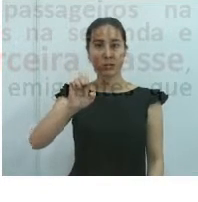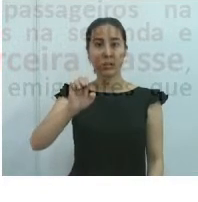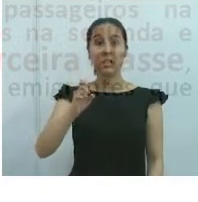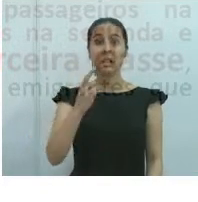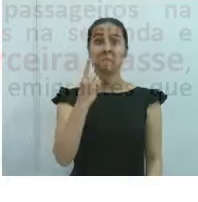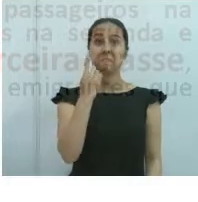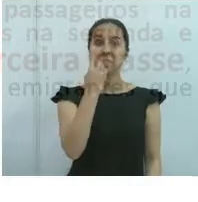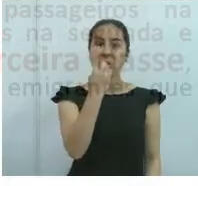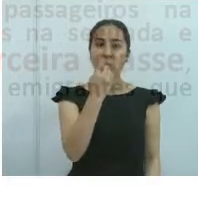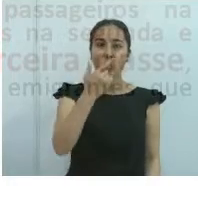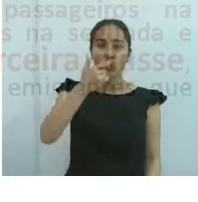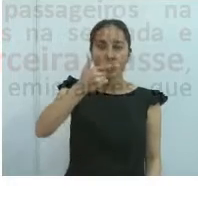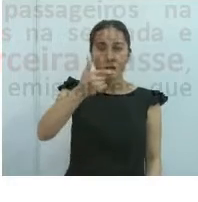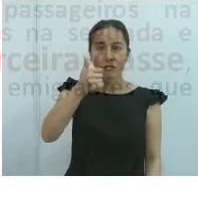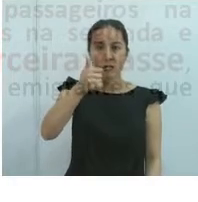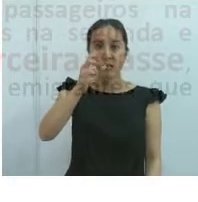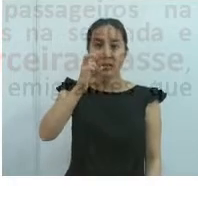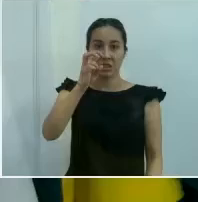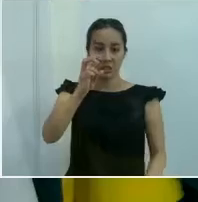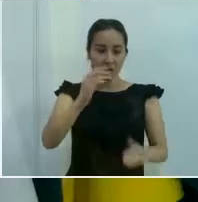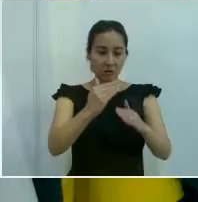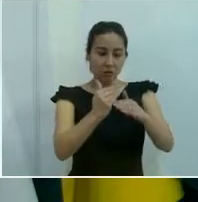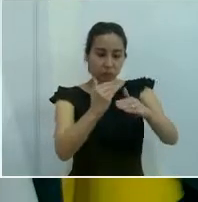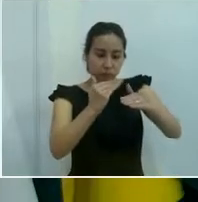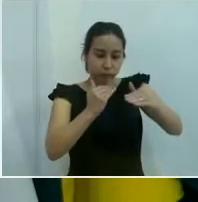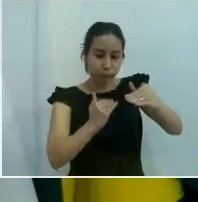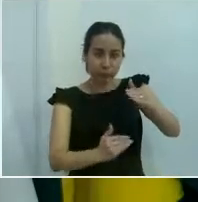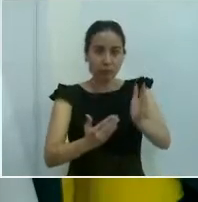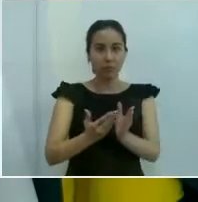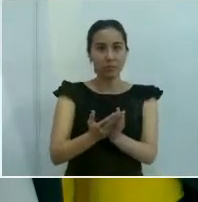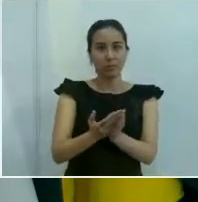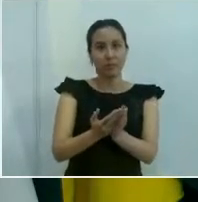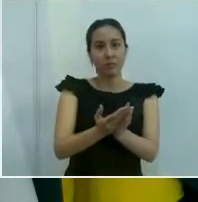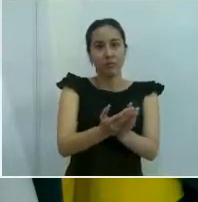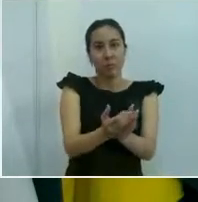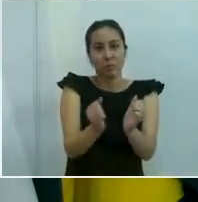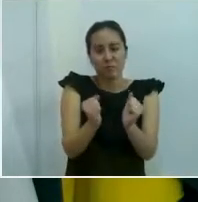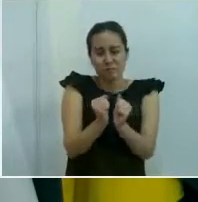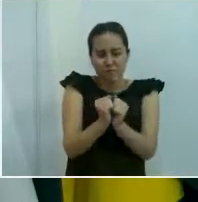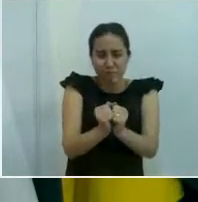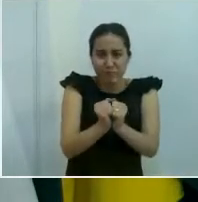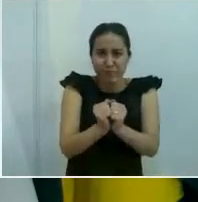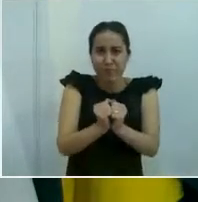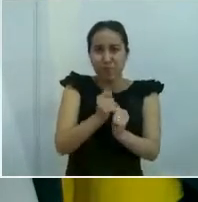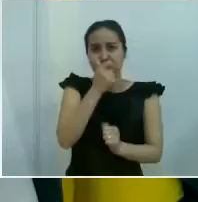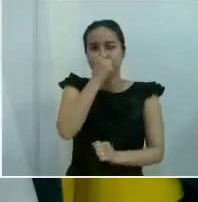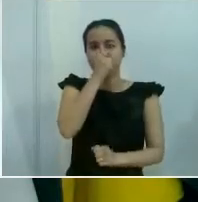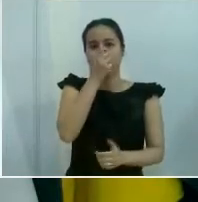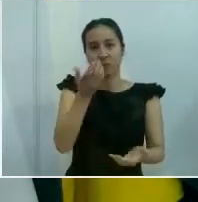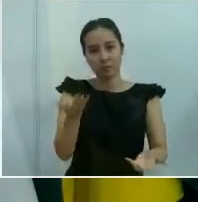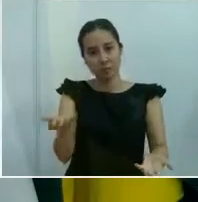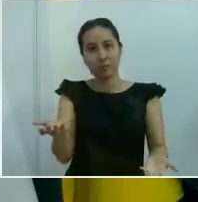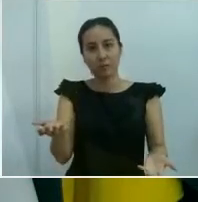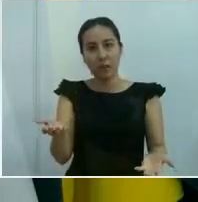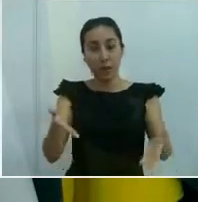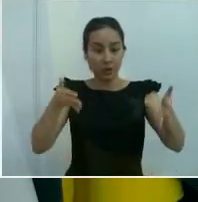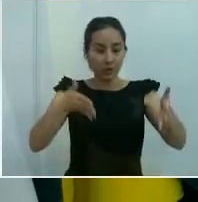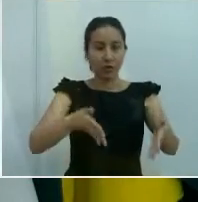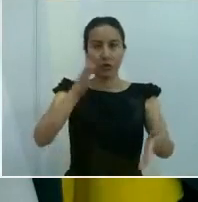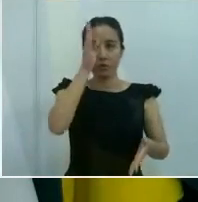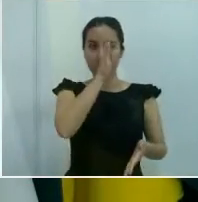nem porco espatifado no porão é claro que quando chegava aqui tinha que passar pela